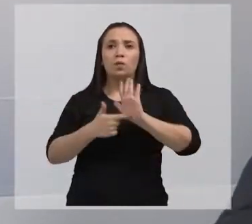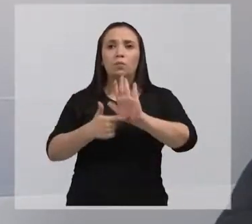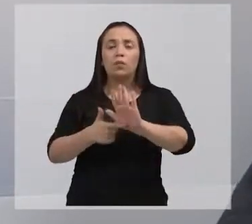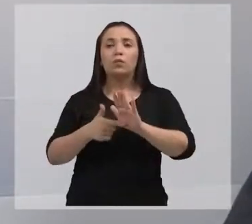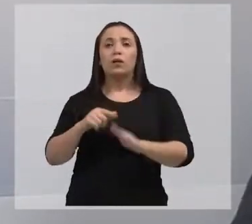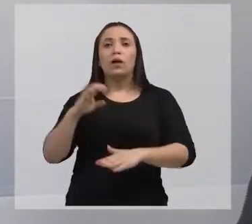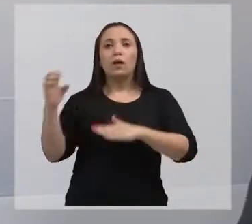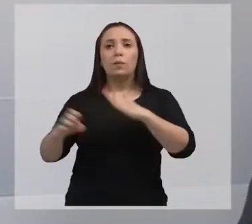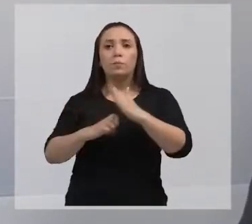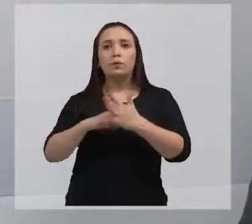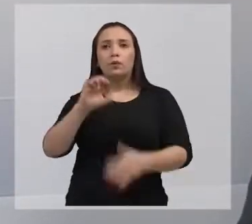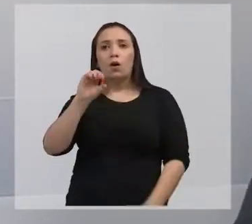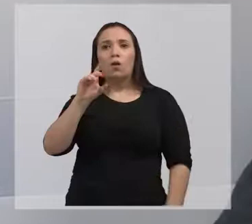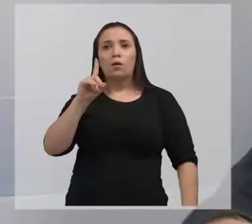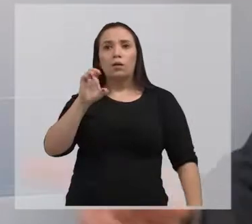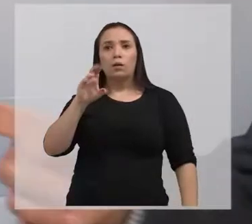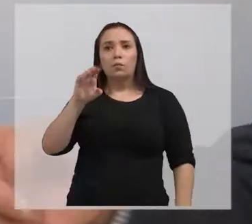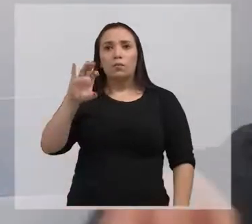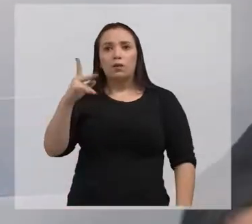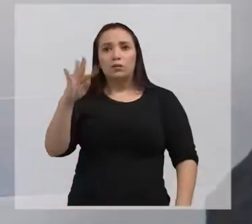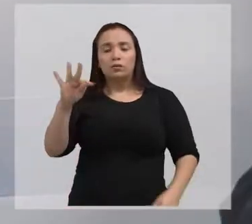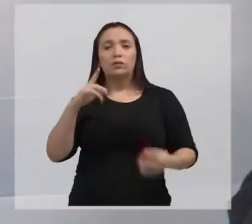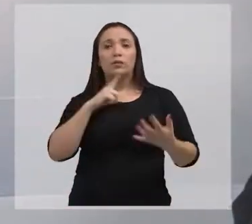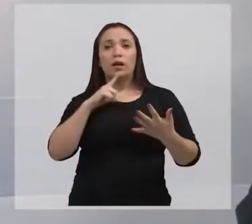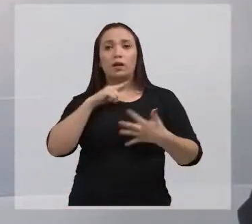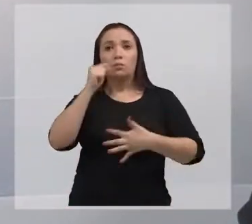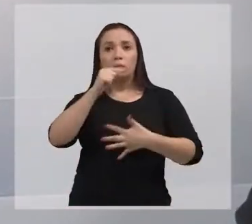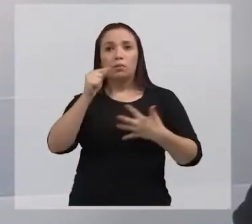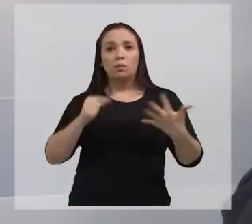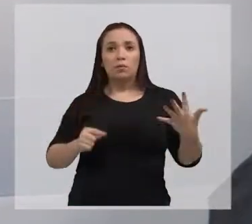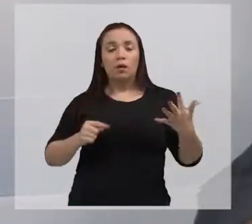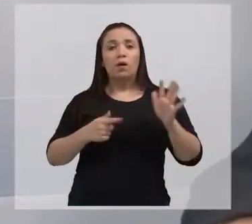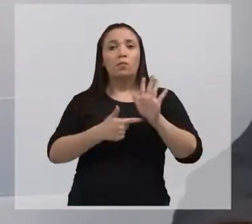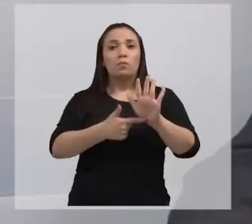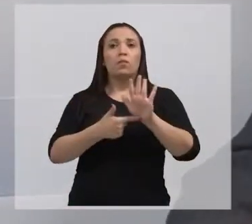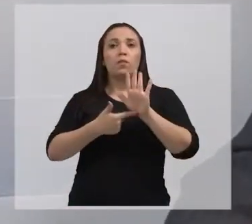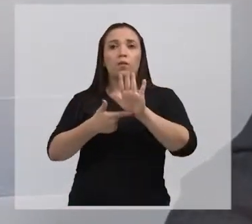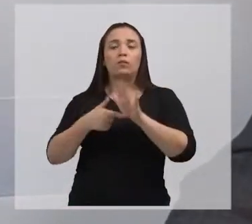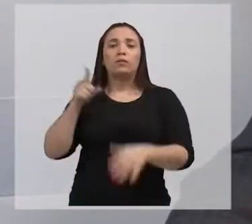da Odebrecht, entre outras mais, e já começa a haver um movimento de questionamento.